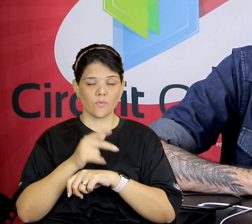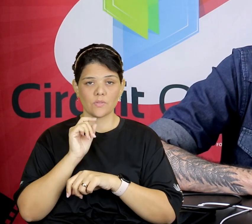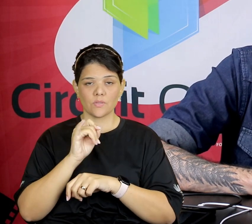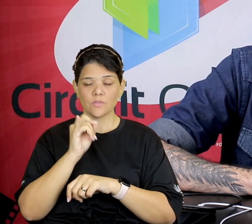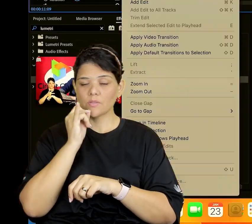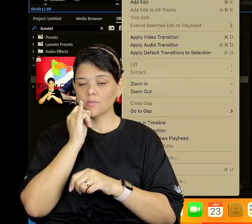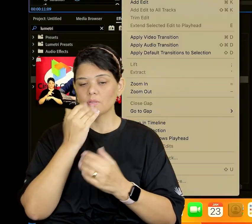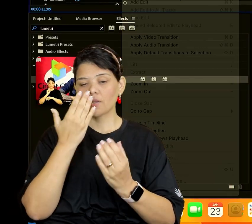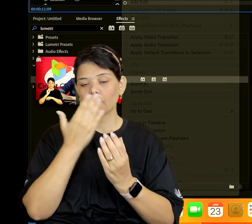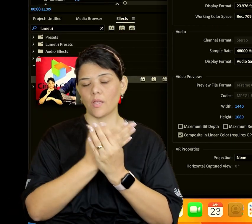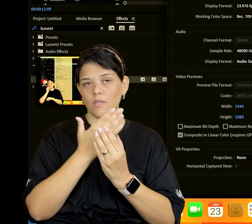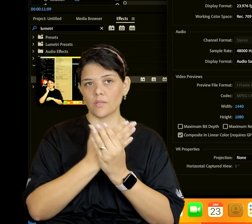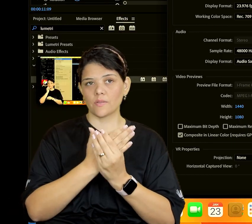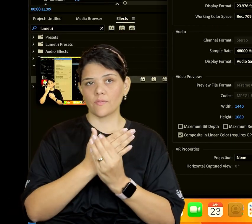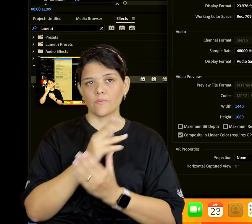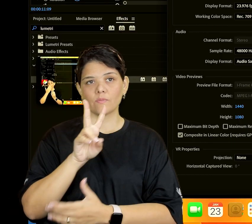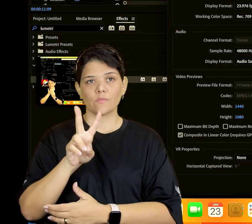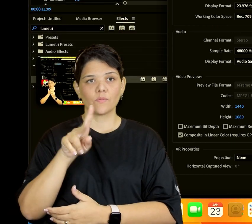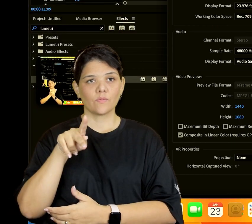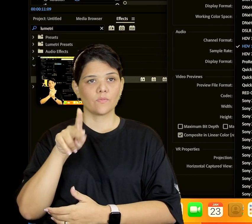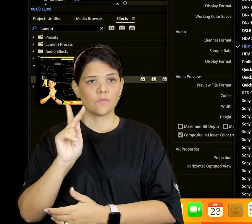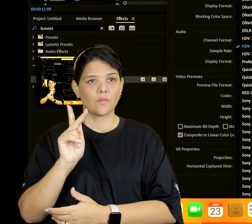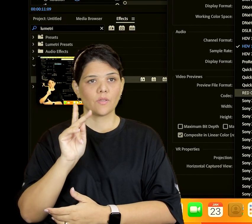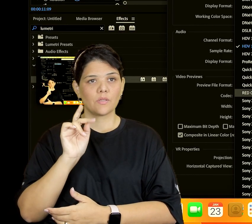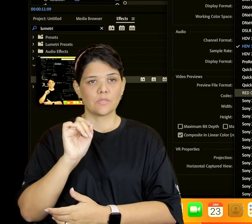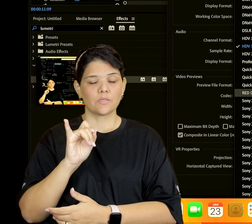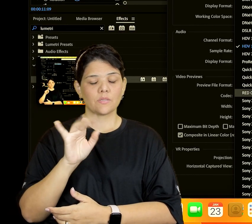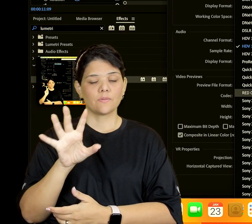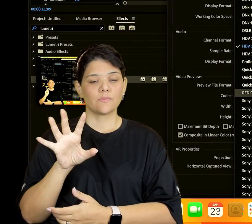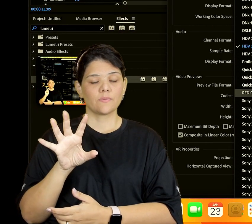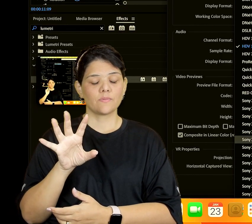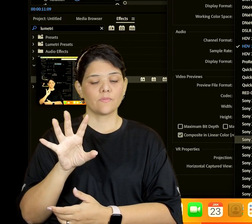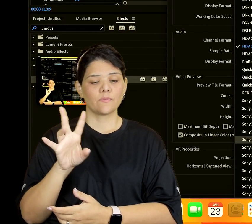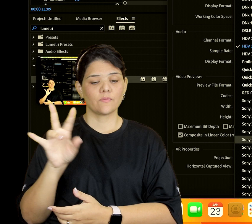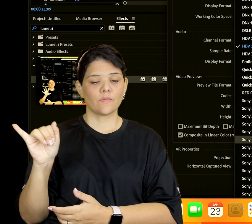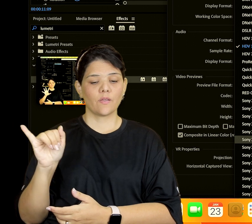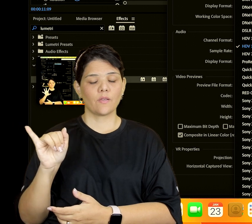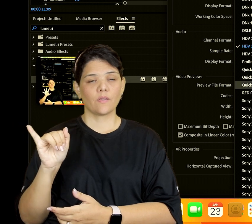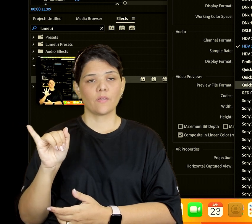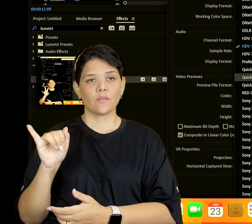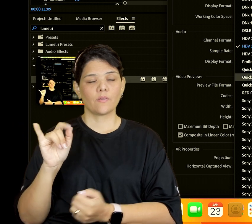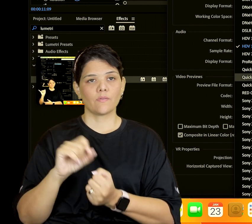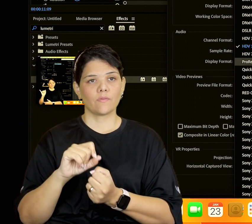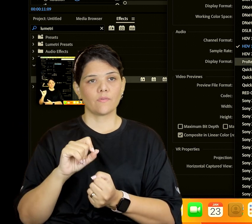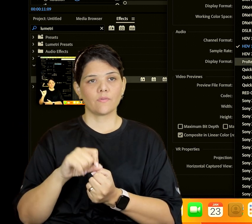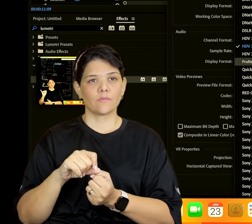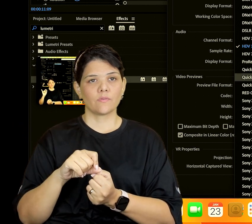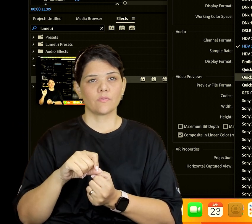ele está aqui, está em 2K. Se a gente pegar ele e botar ele